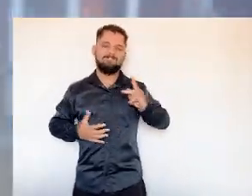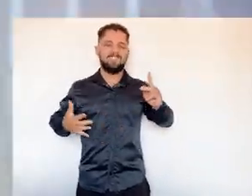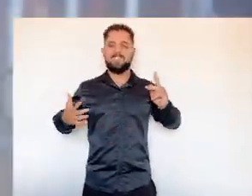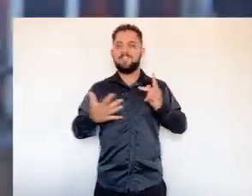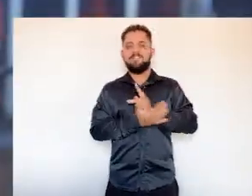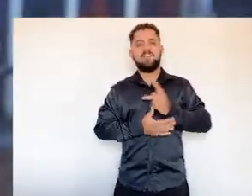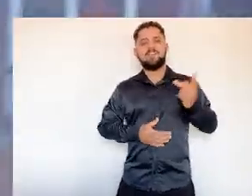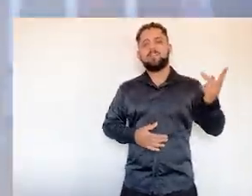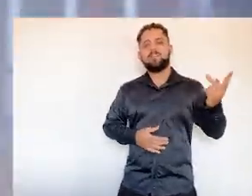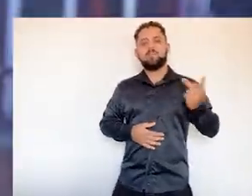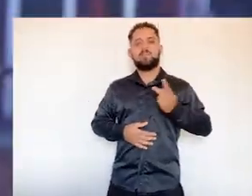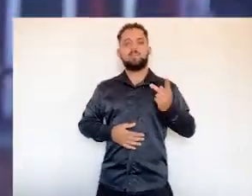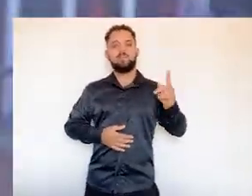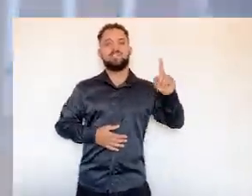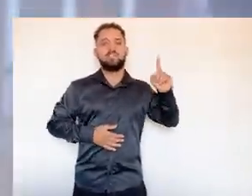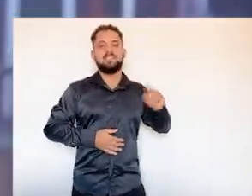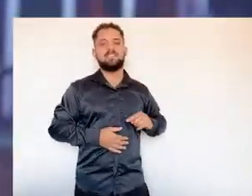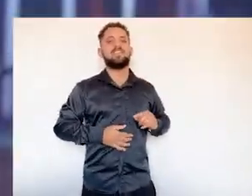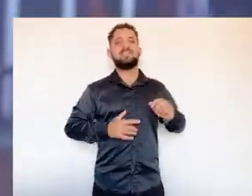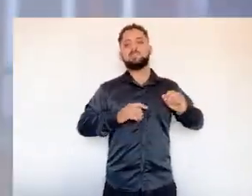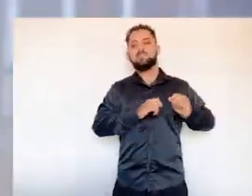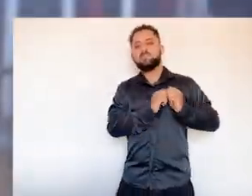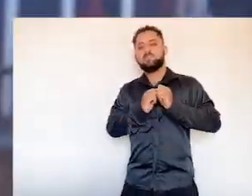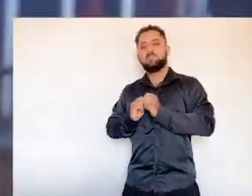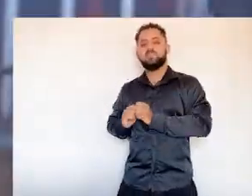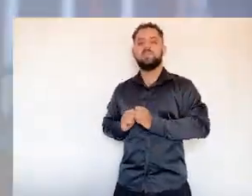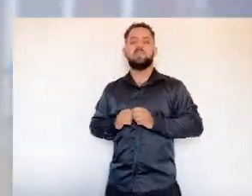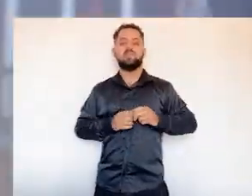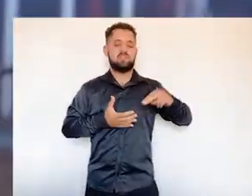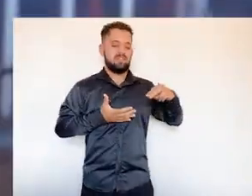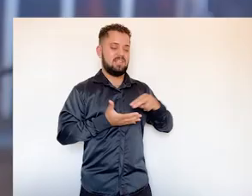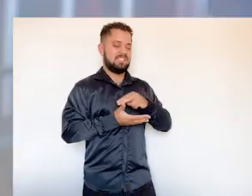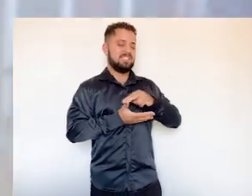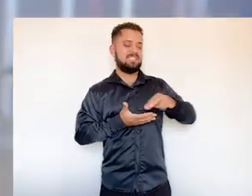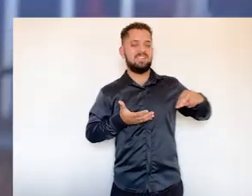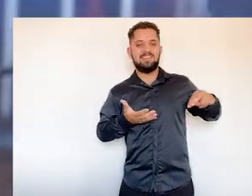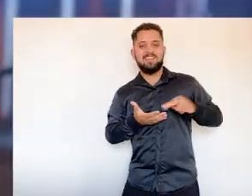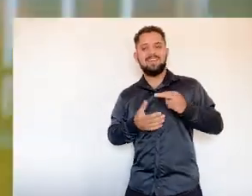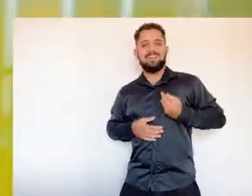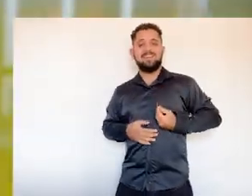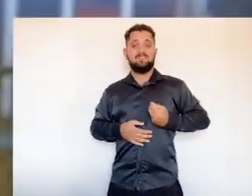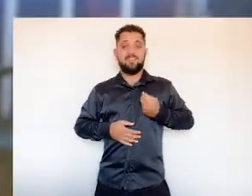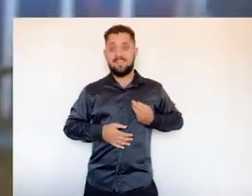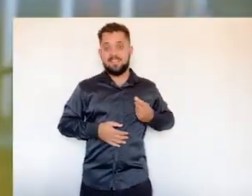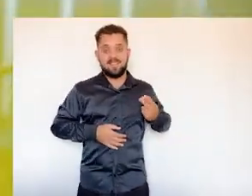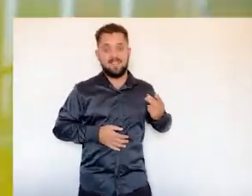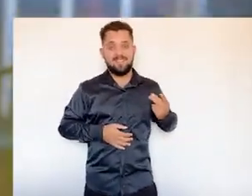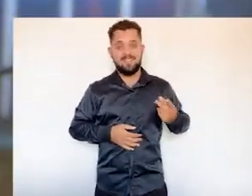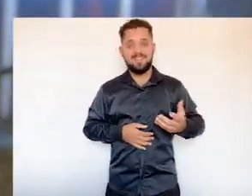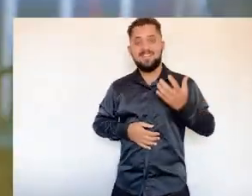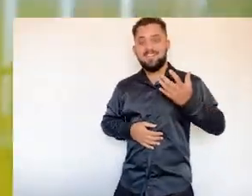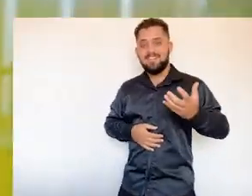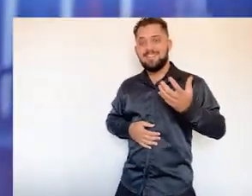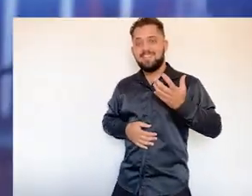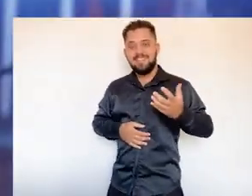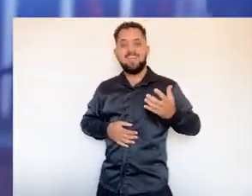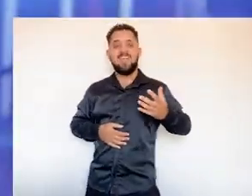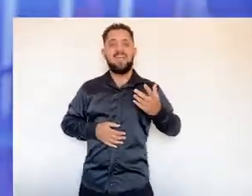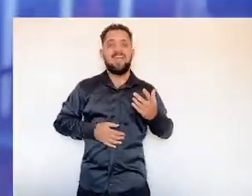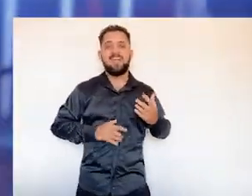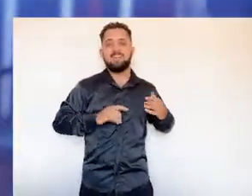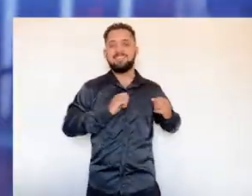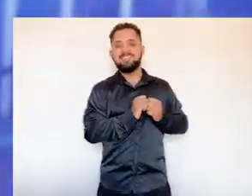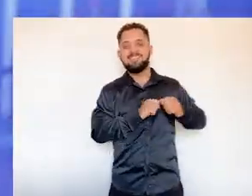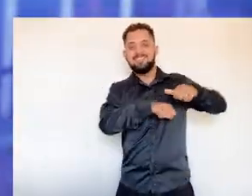você a vida inteira, morando junto do lado da cachoeira. O que pensa de mim, tá